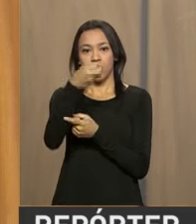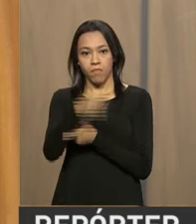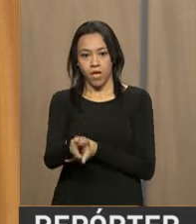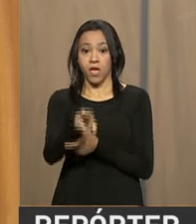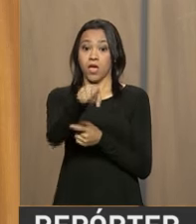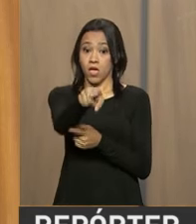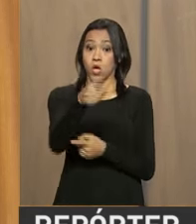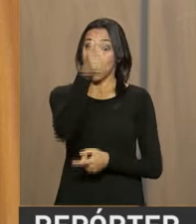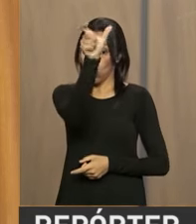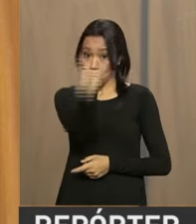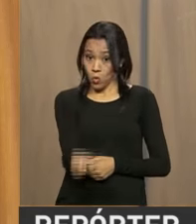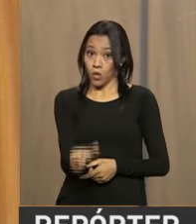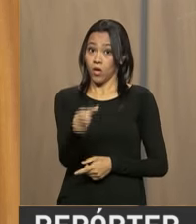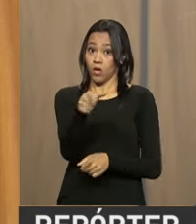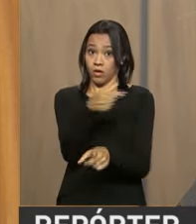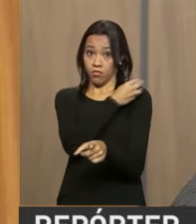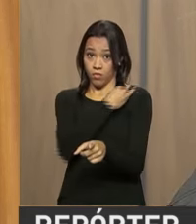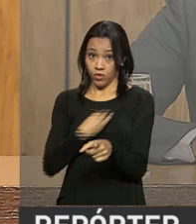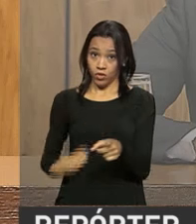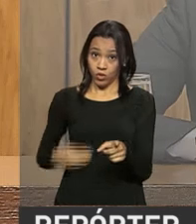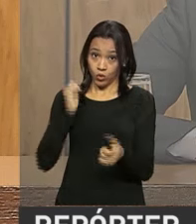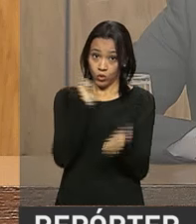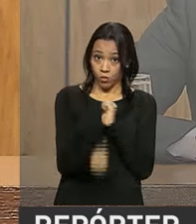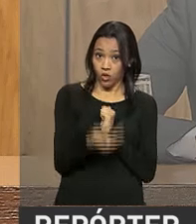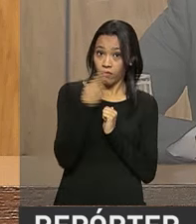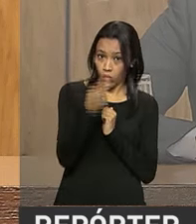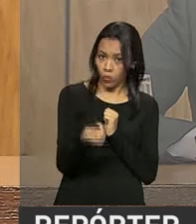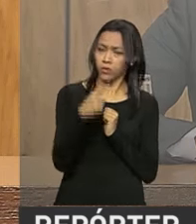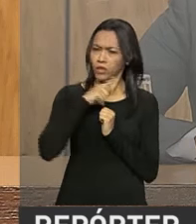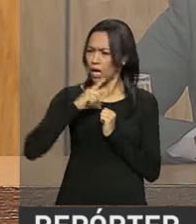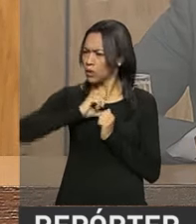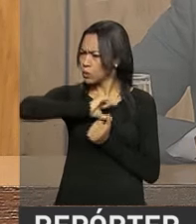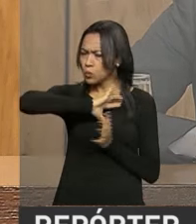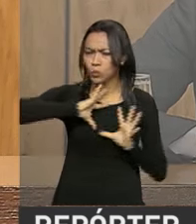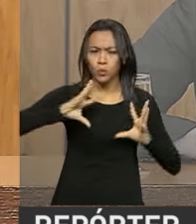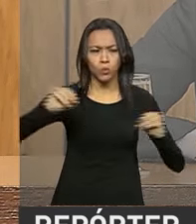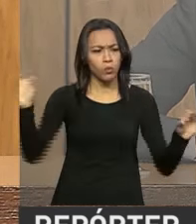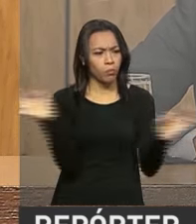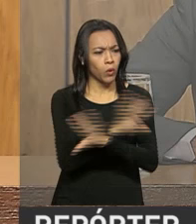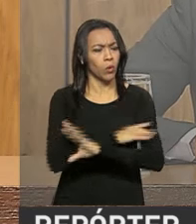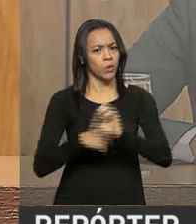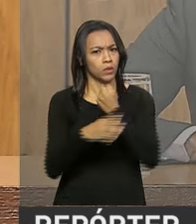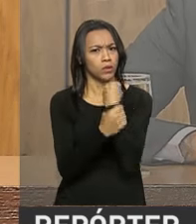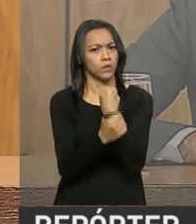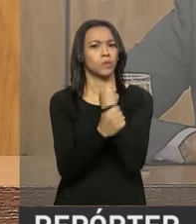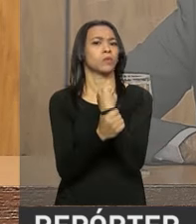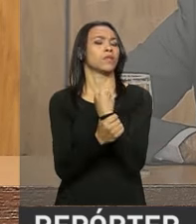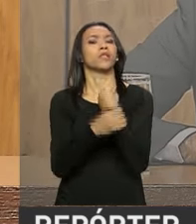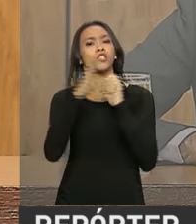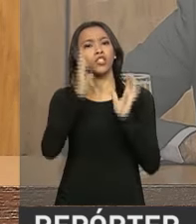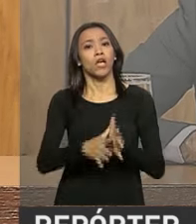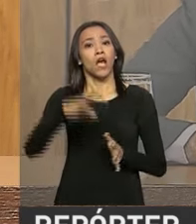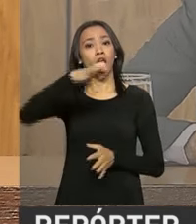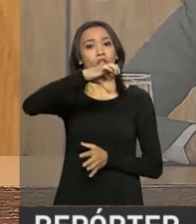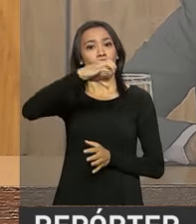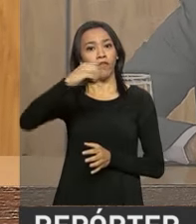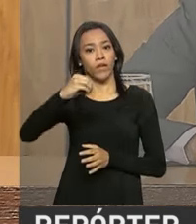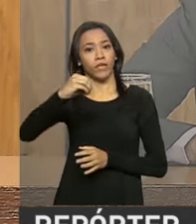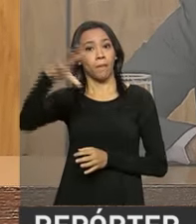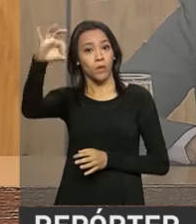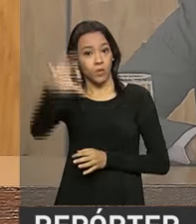que a segurança está preparada e organizada e os equipamentos esportivos estão com mais de 90% das